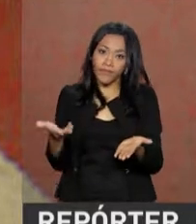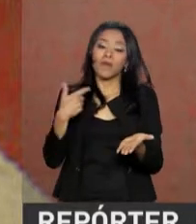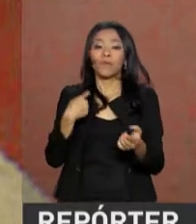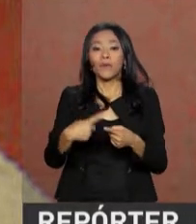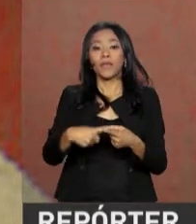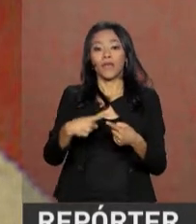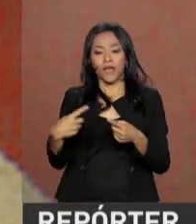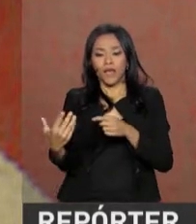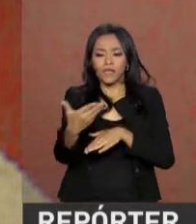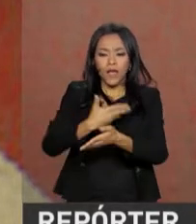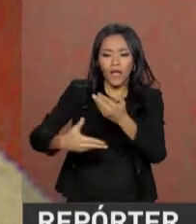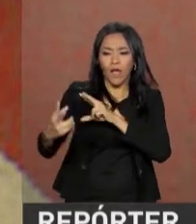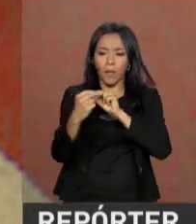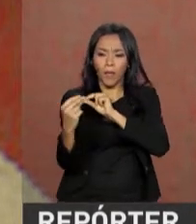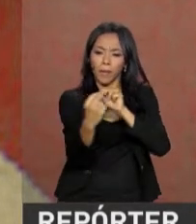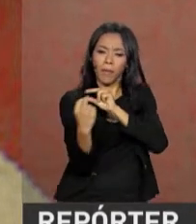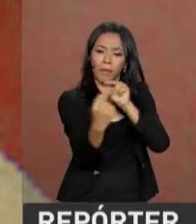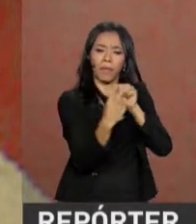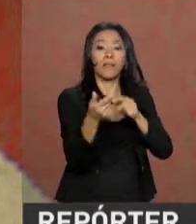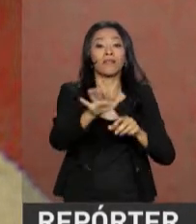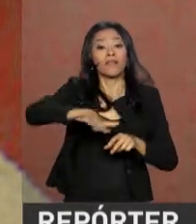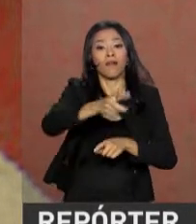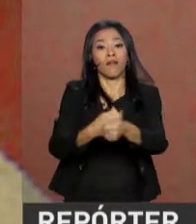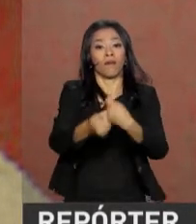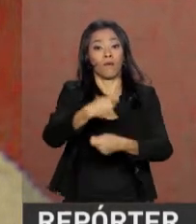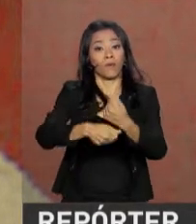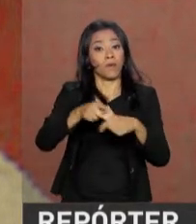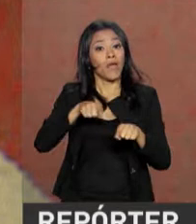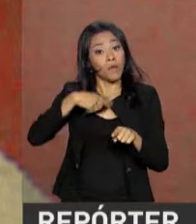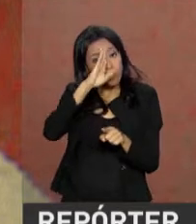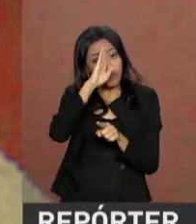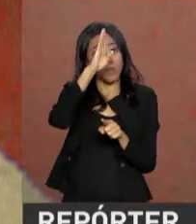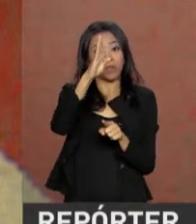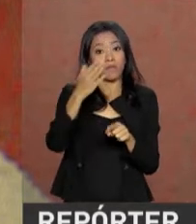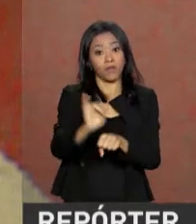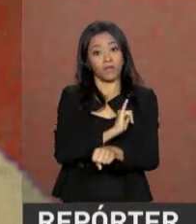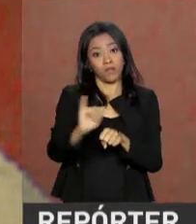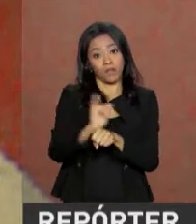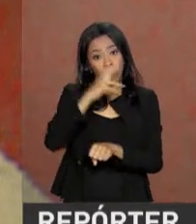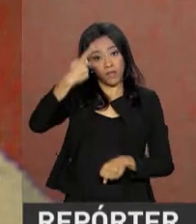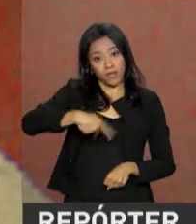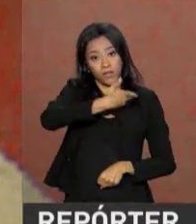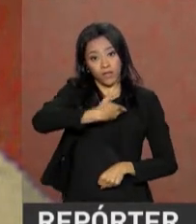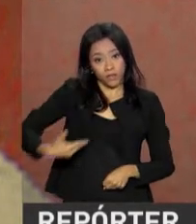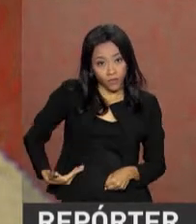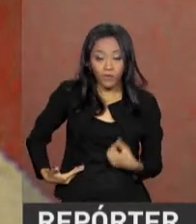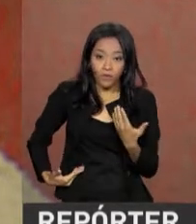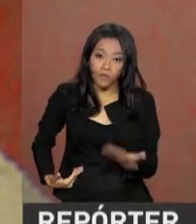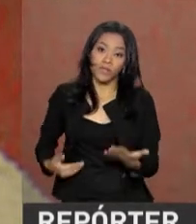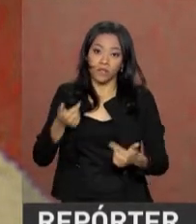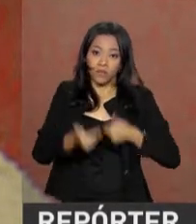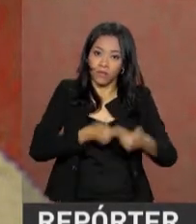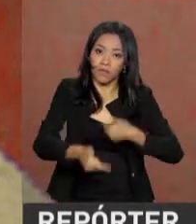diplomacia econômica, já há muitos anos, é uma das vertentes principais do nosso trabalho. Trabalho de